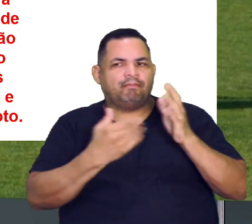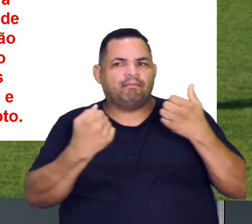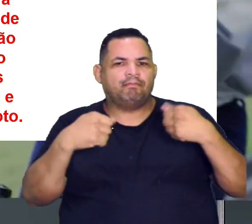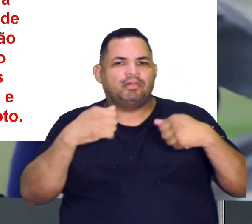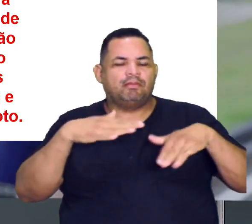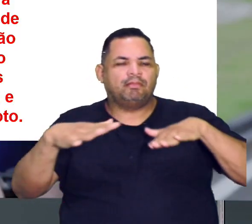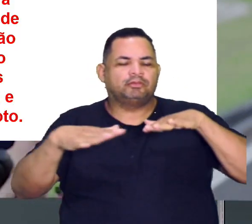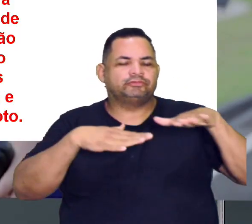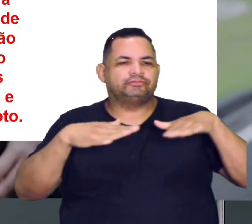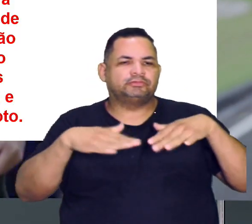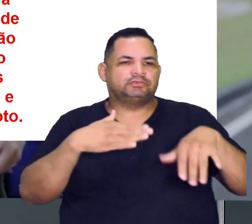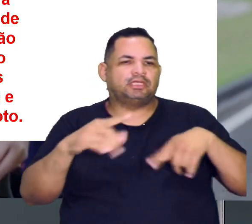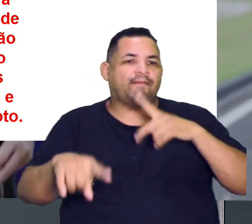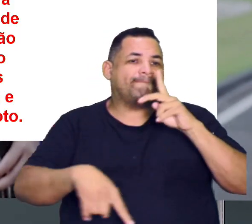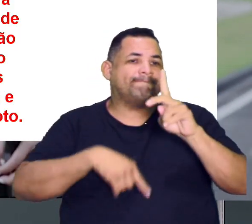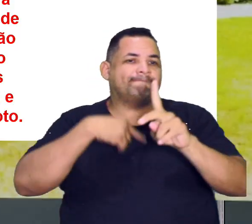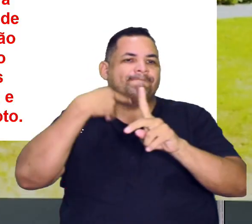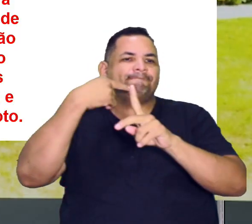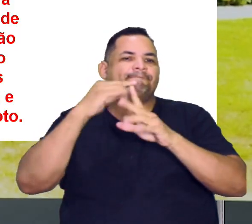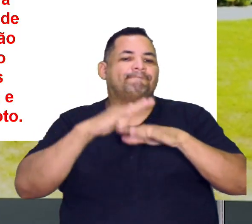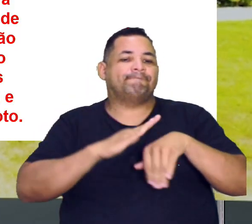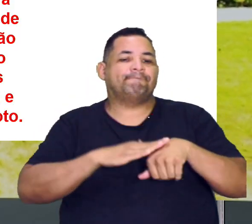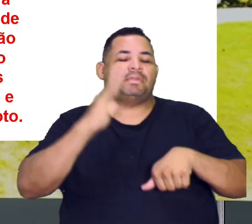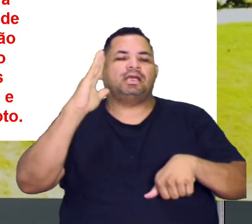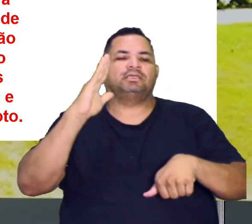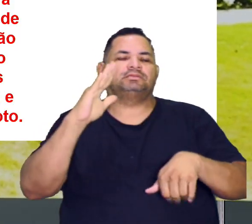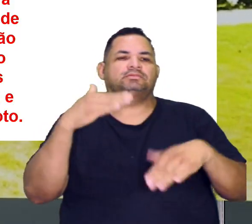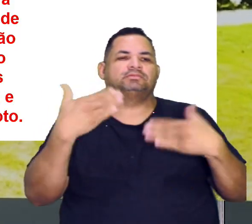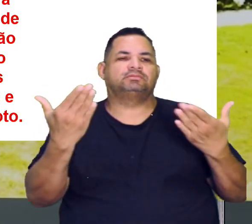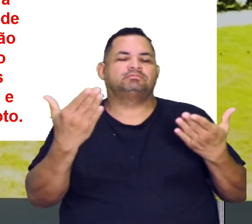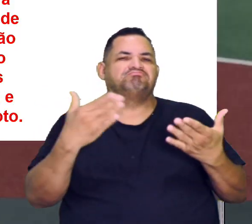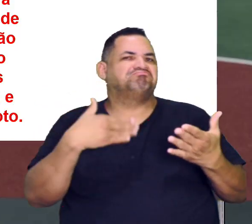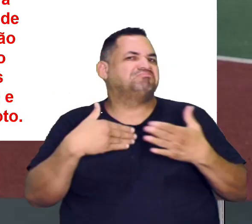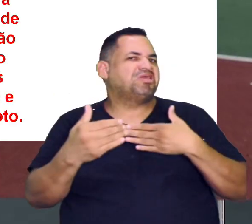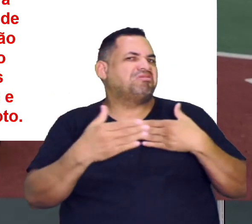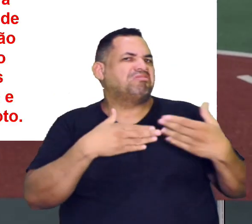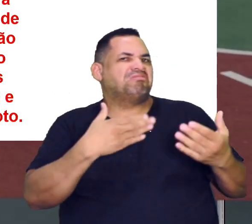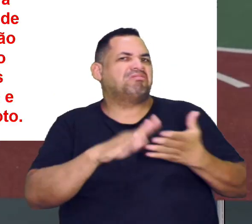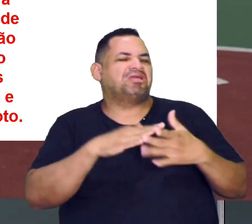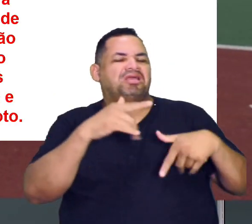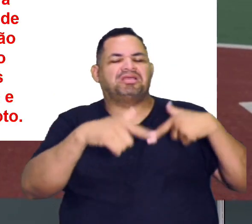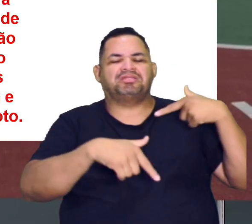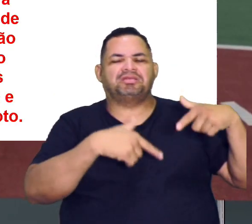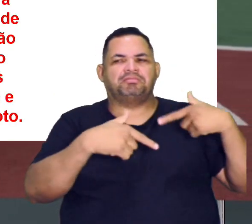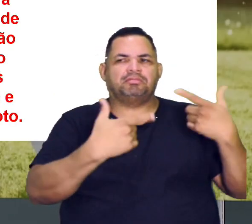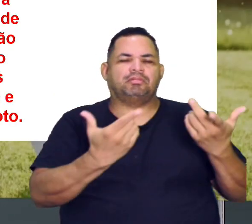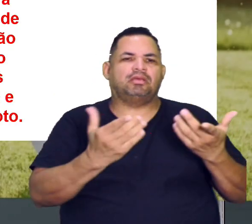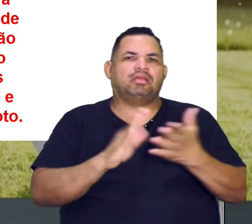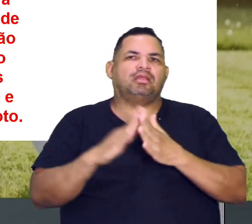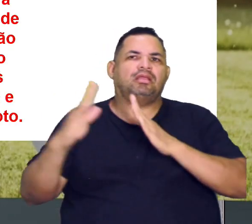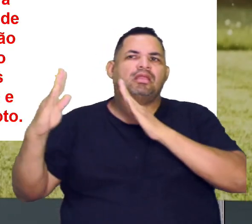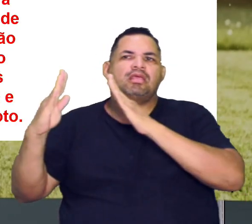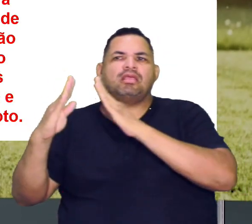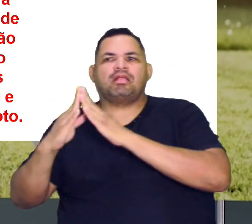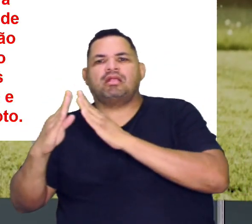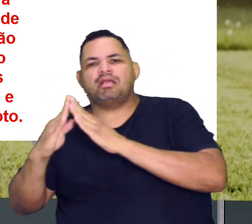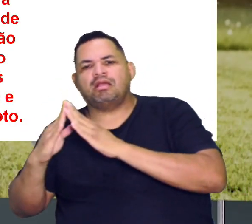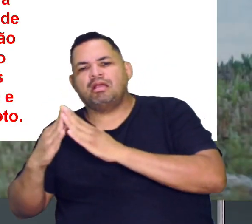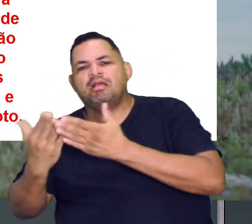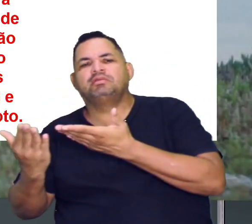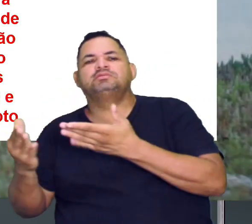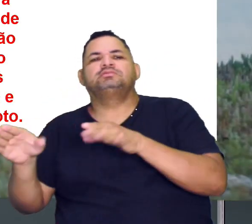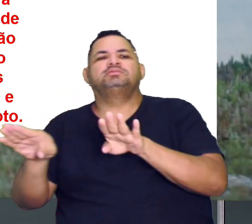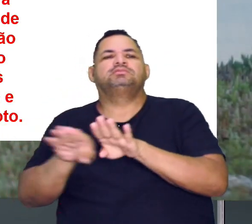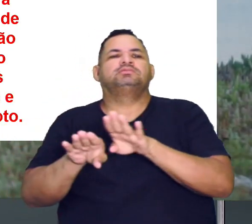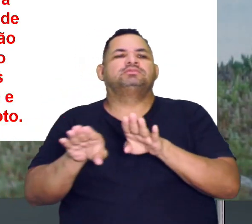se mover mais. Independente do trabalho que você executa, independente das atividades em casa que você faça,